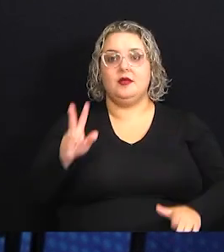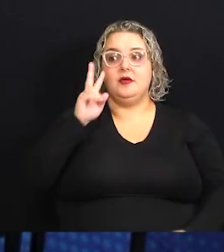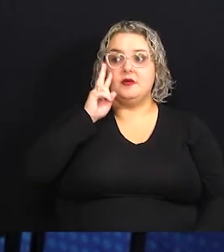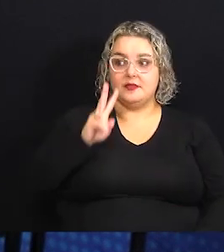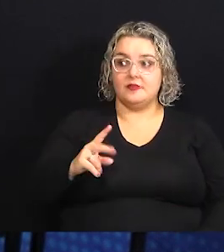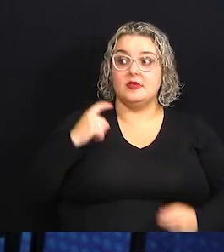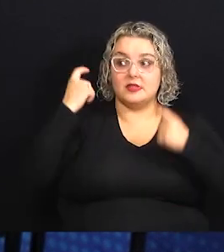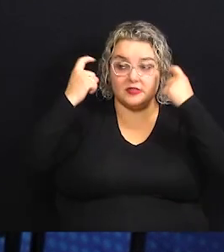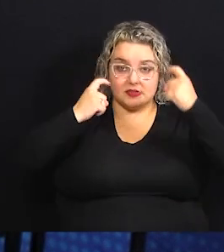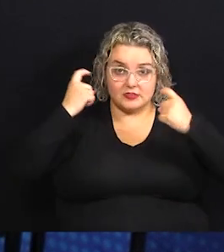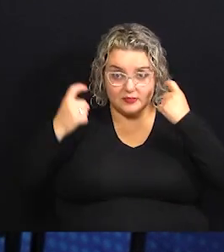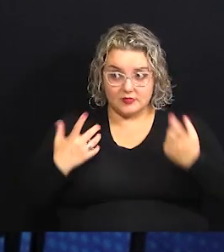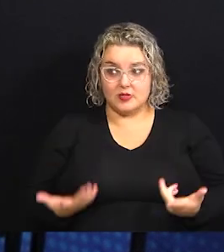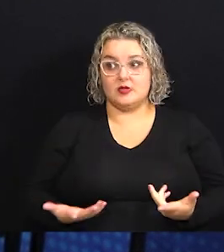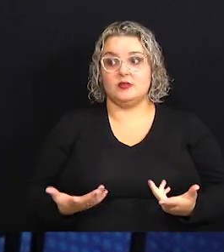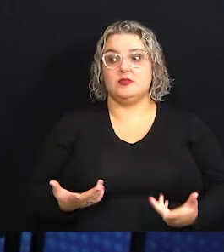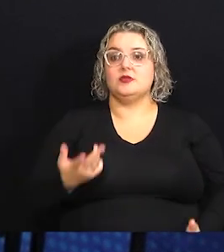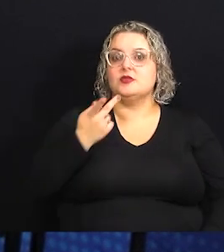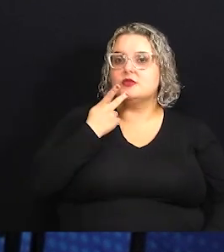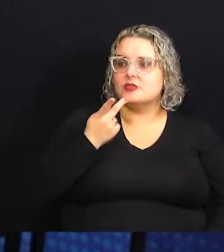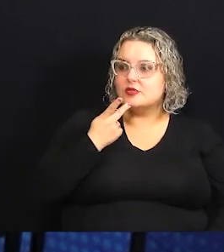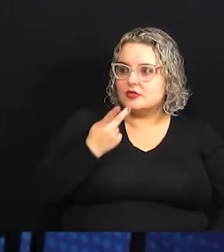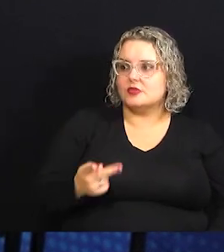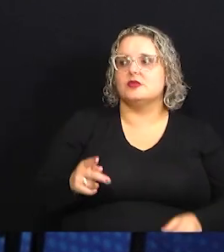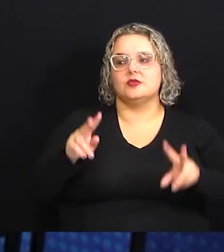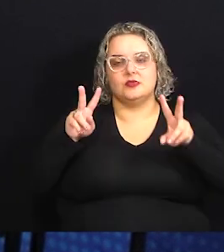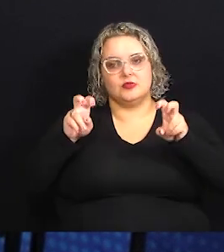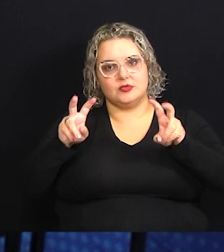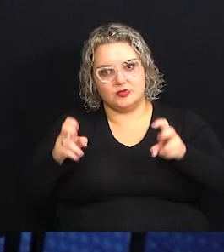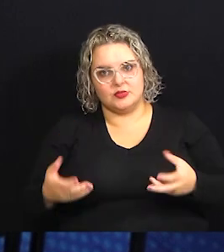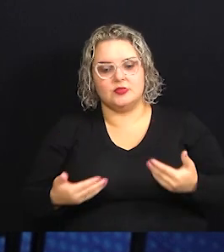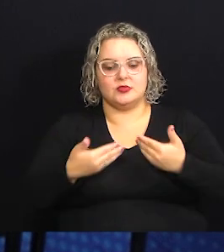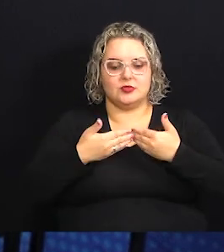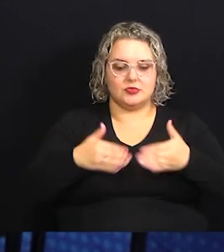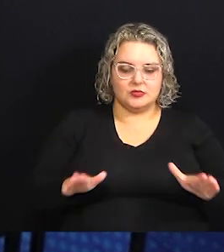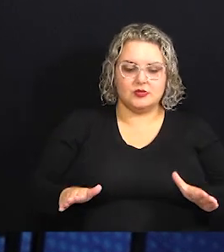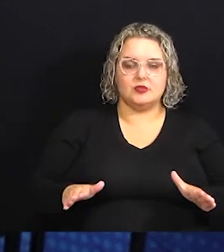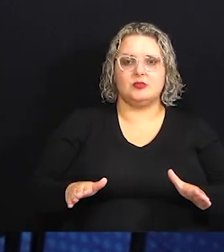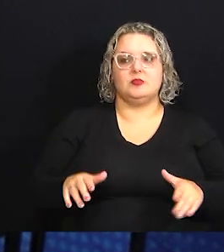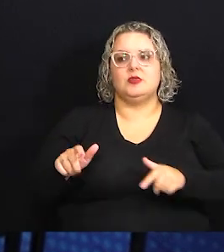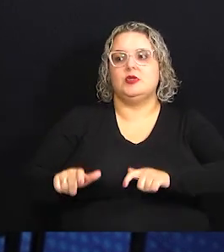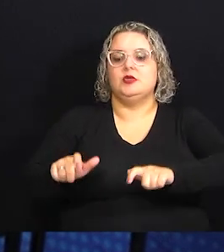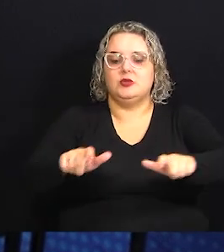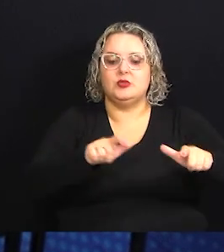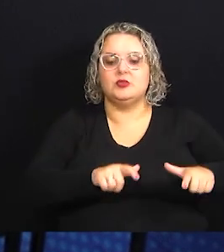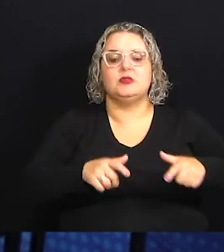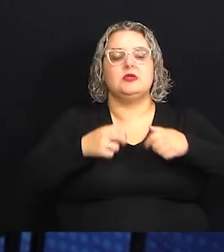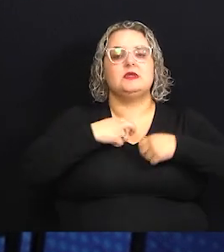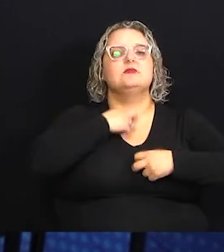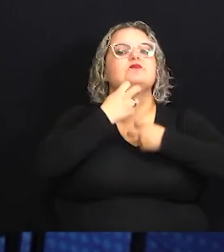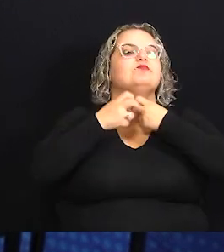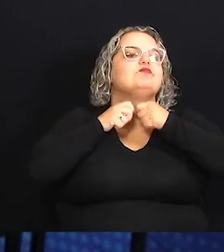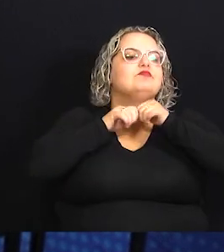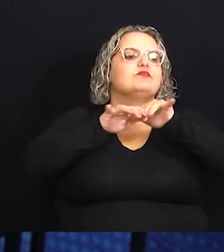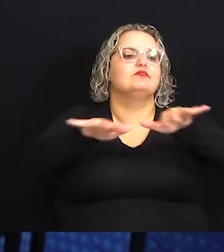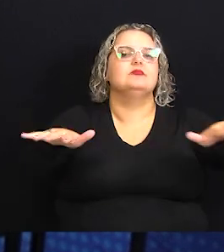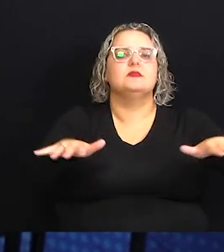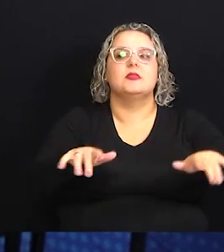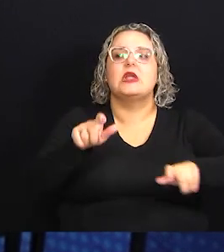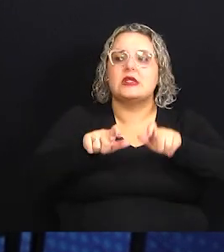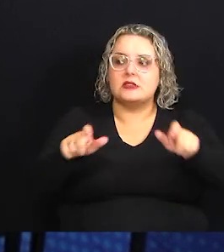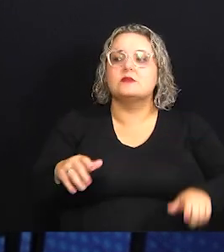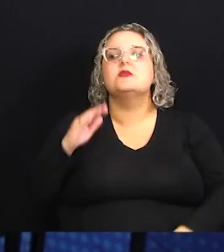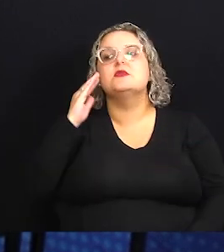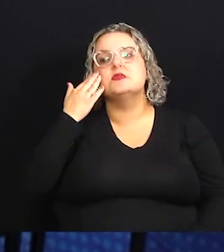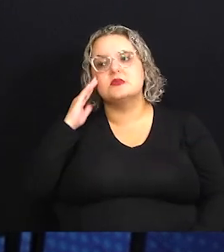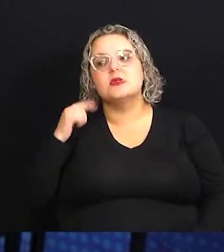espaço aberto e vê essa preocupação de se falar desse assunto, de abrir espaço para que essa voz ecoe e